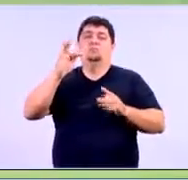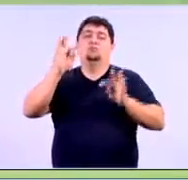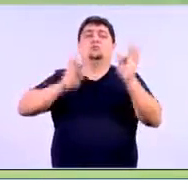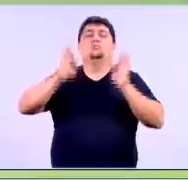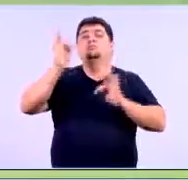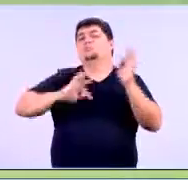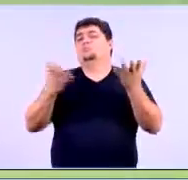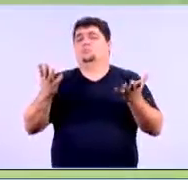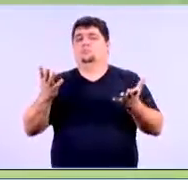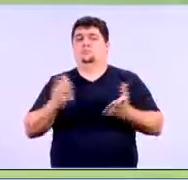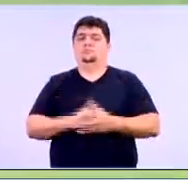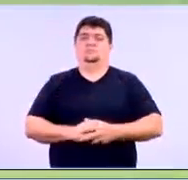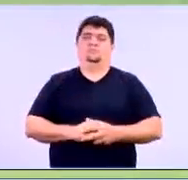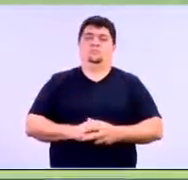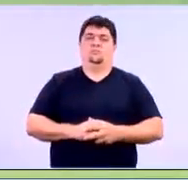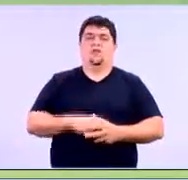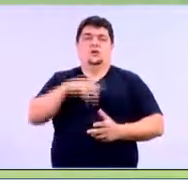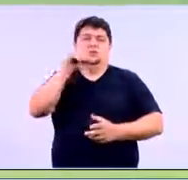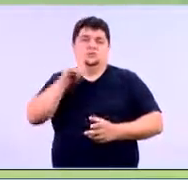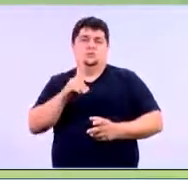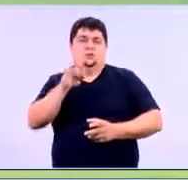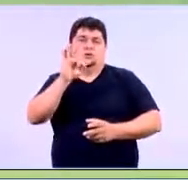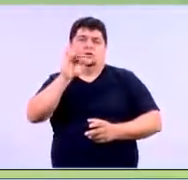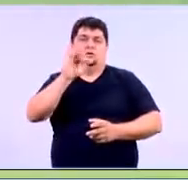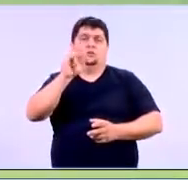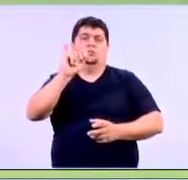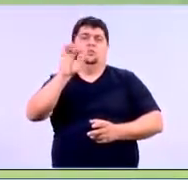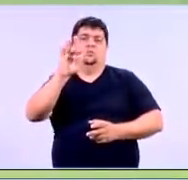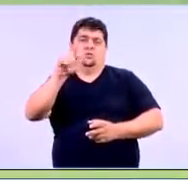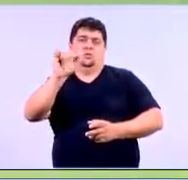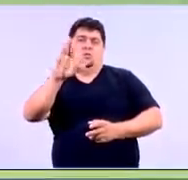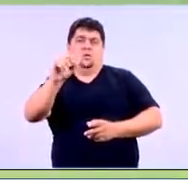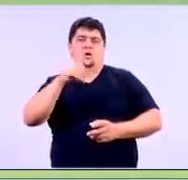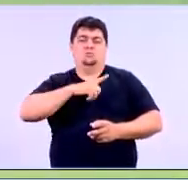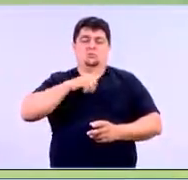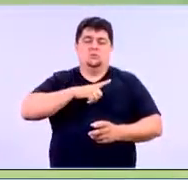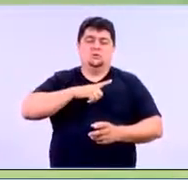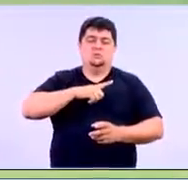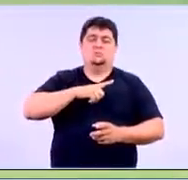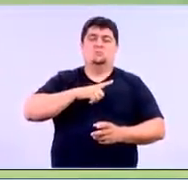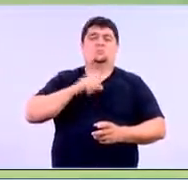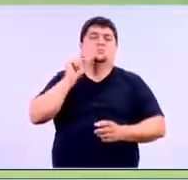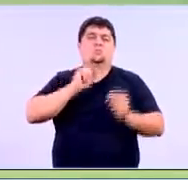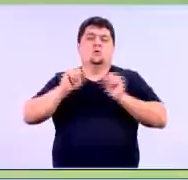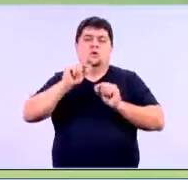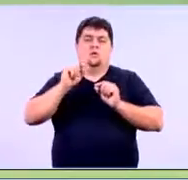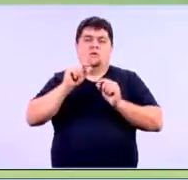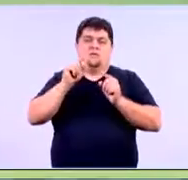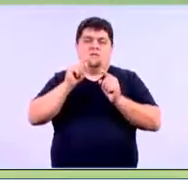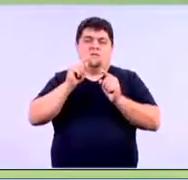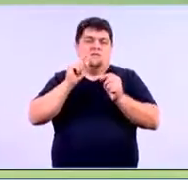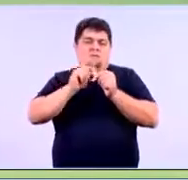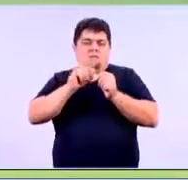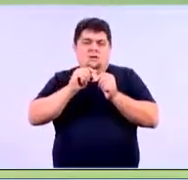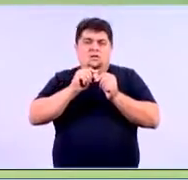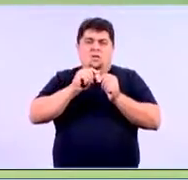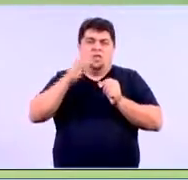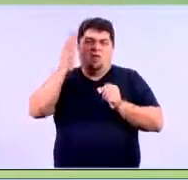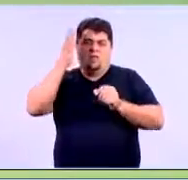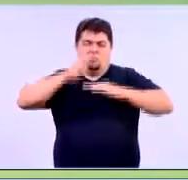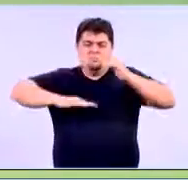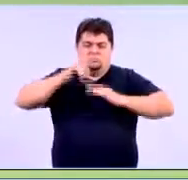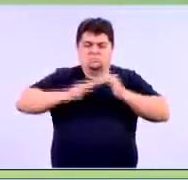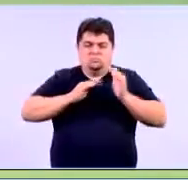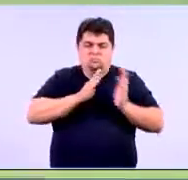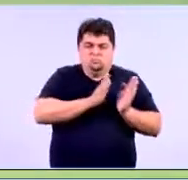Assim, o direito tributário assume uma função de direcionamento do profissional